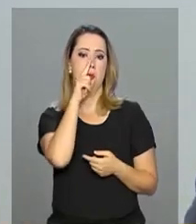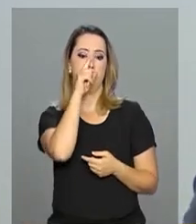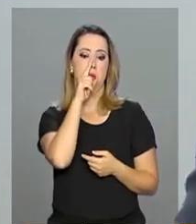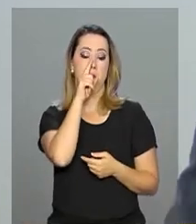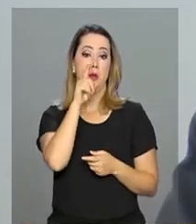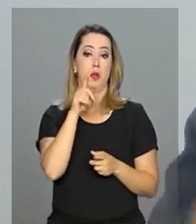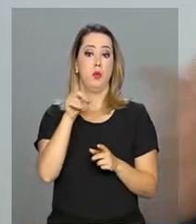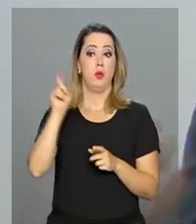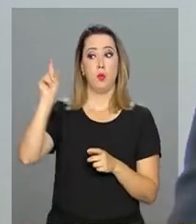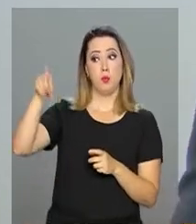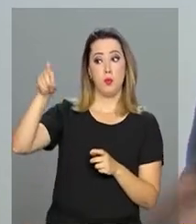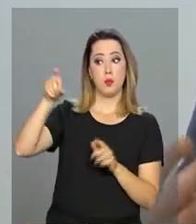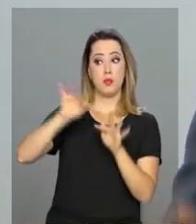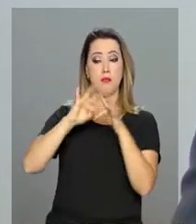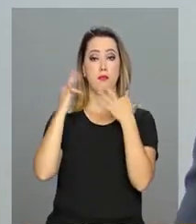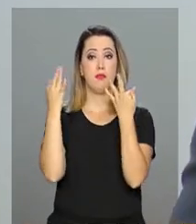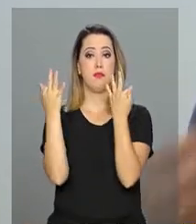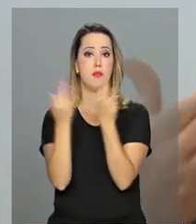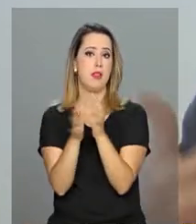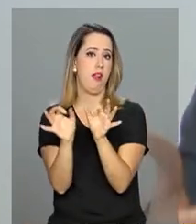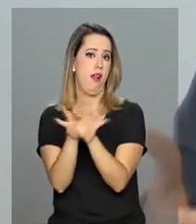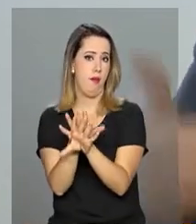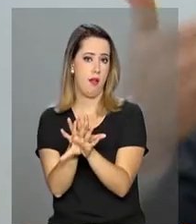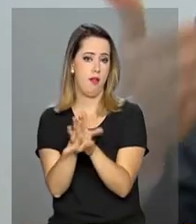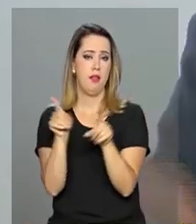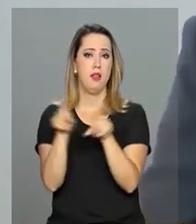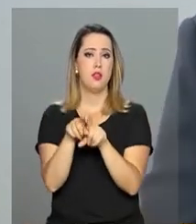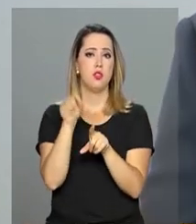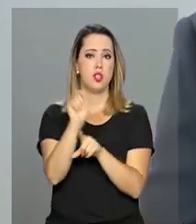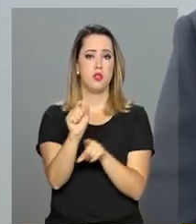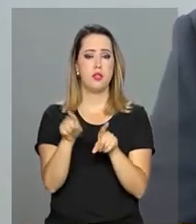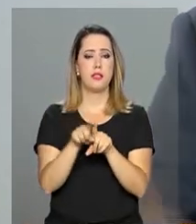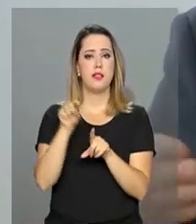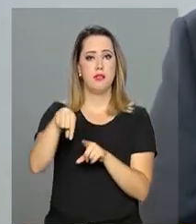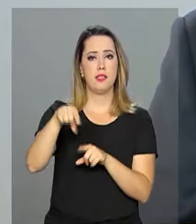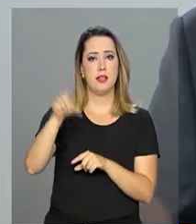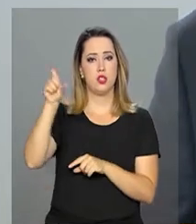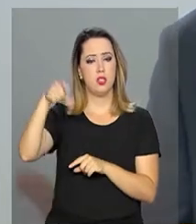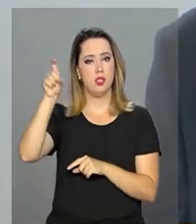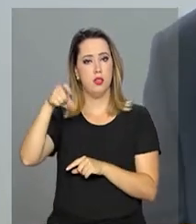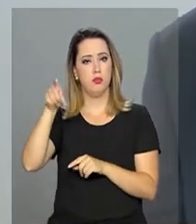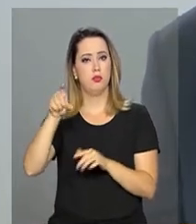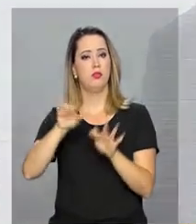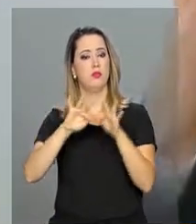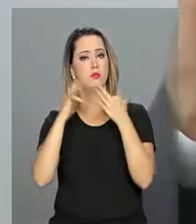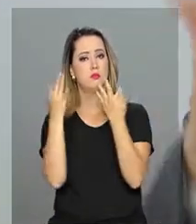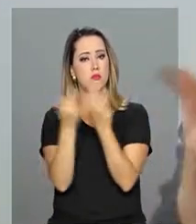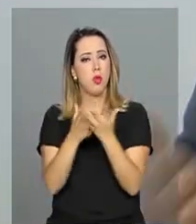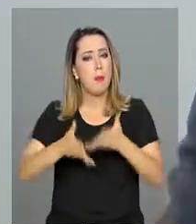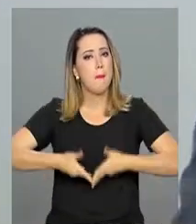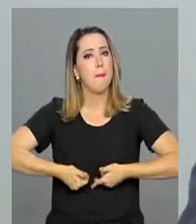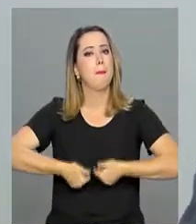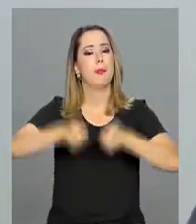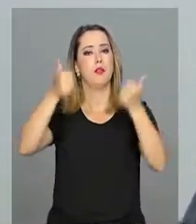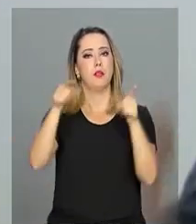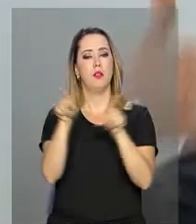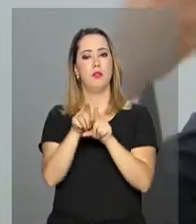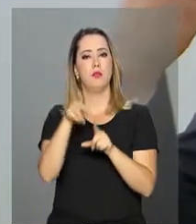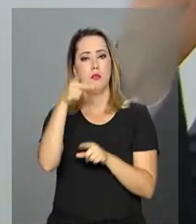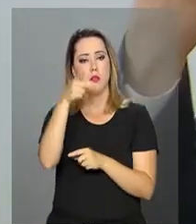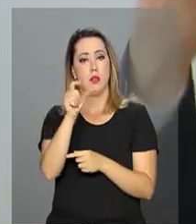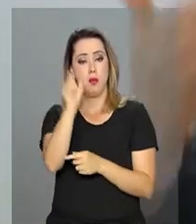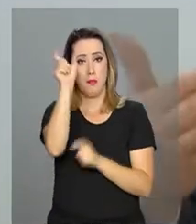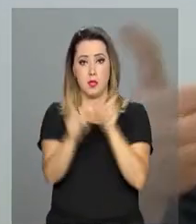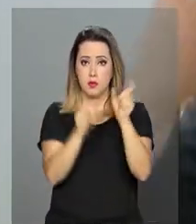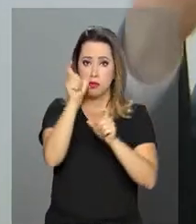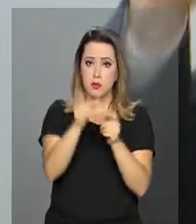terminal do bolsa família pelo contrário o bolsa família no governo deve ter sido valorizado pessoas que estão no bolsa família